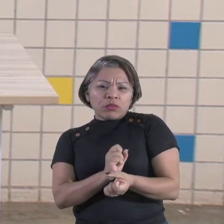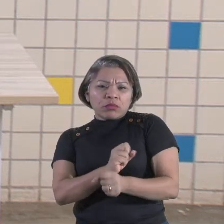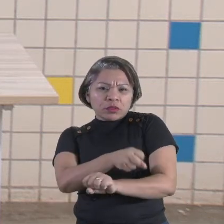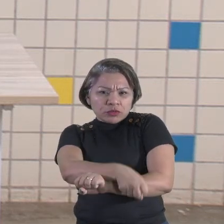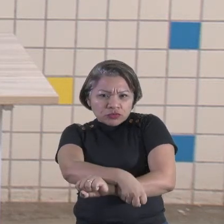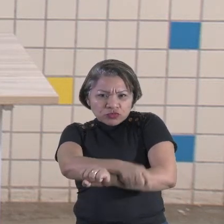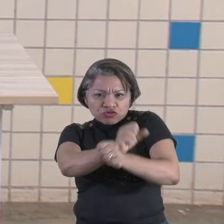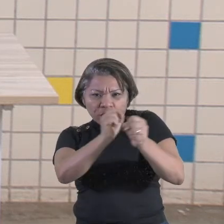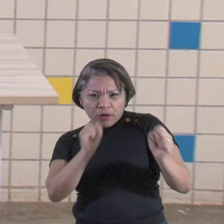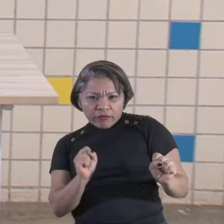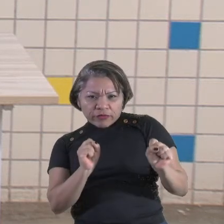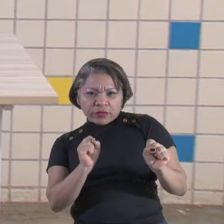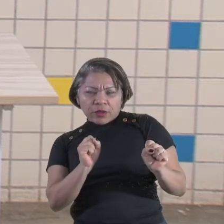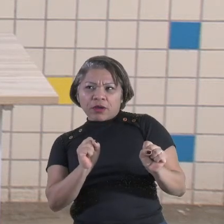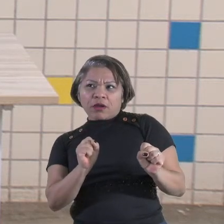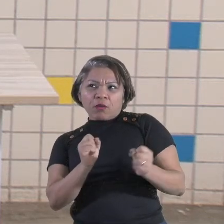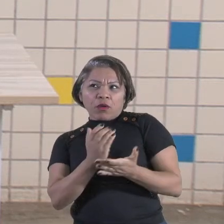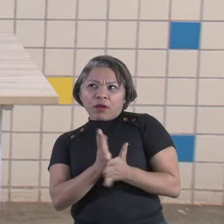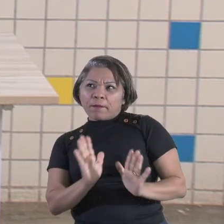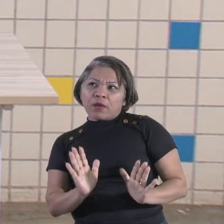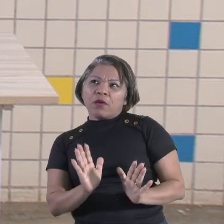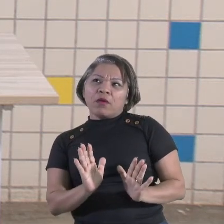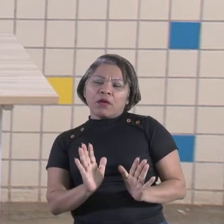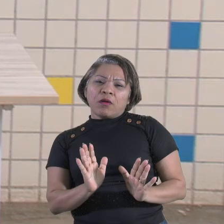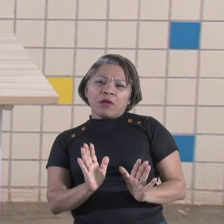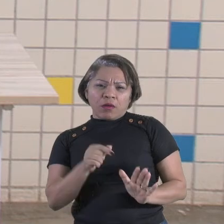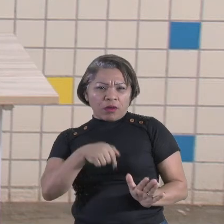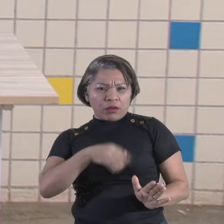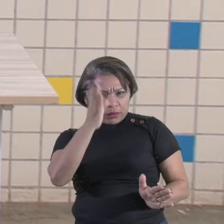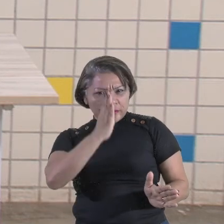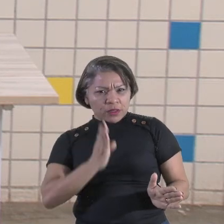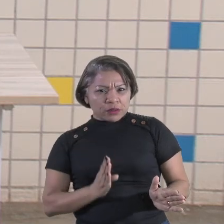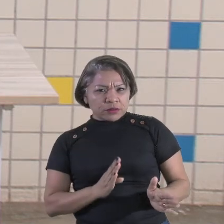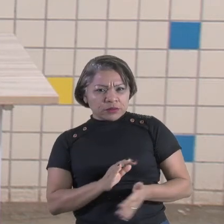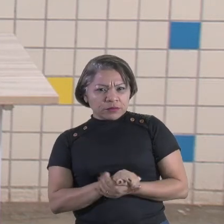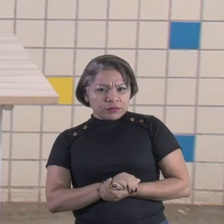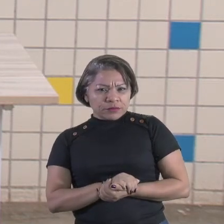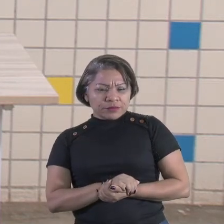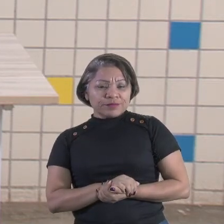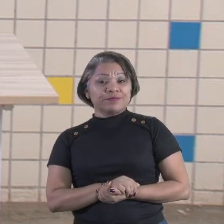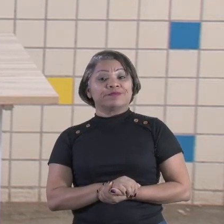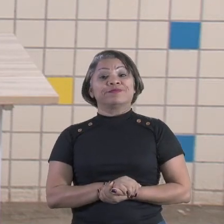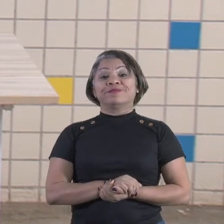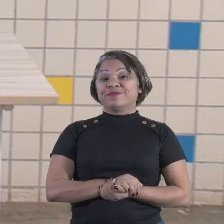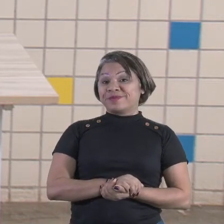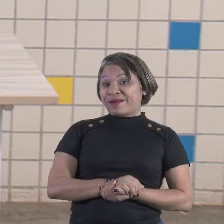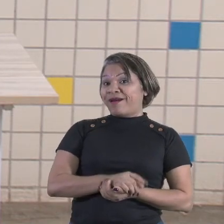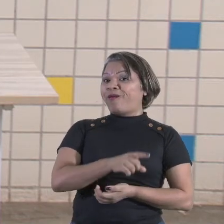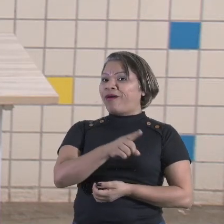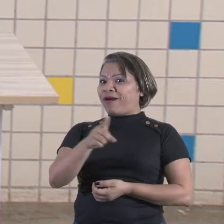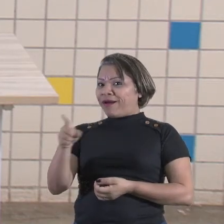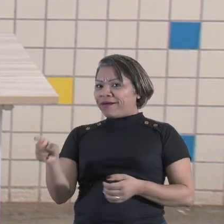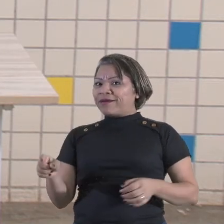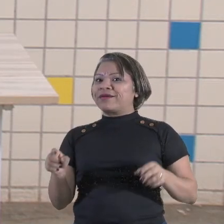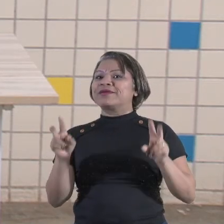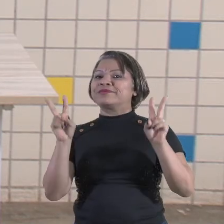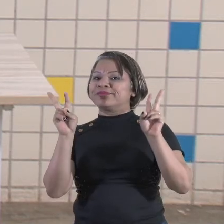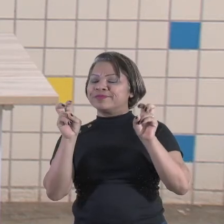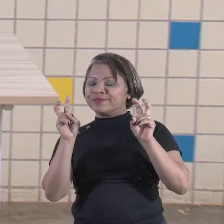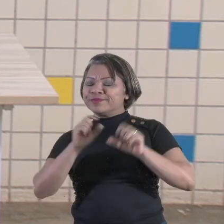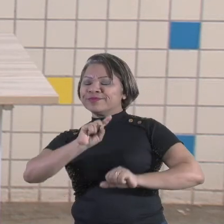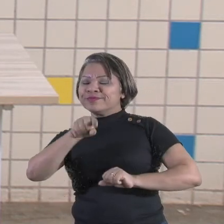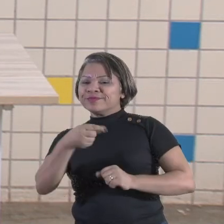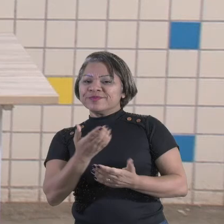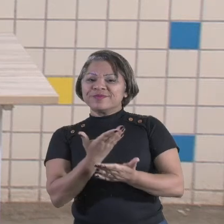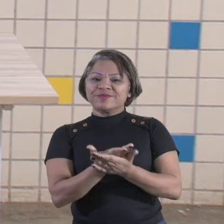com a abolição, a escravidão acabou no Brasil? Esse é o assunto da nossa próxima aula. Bem,